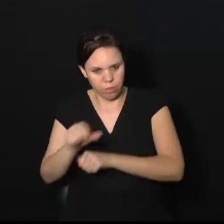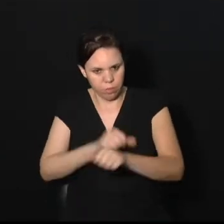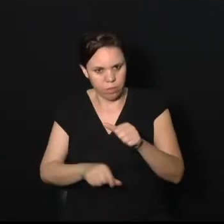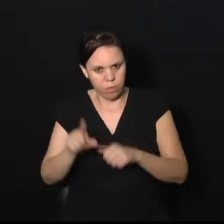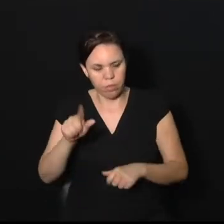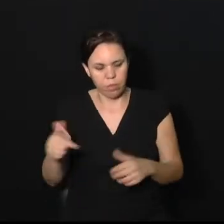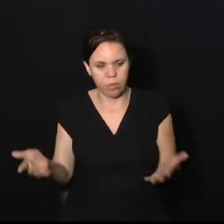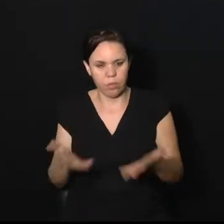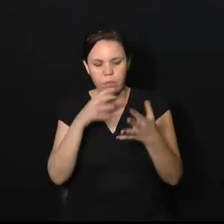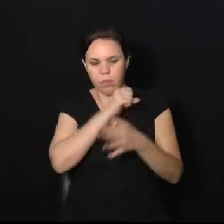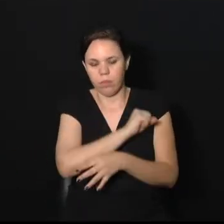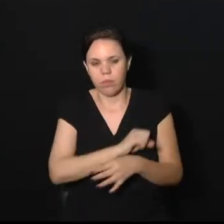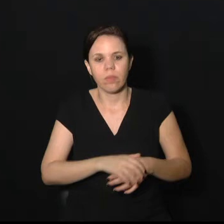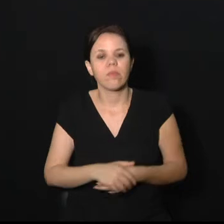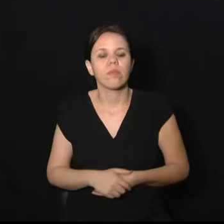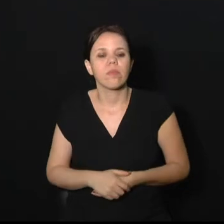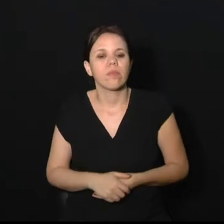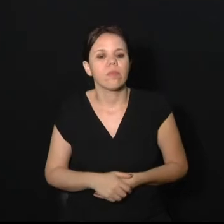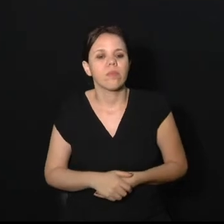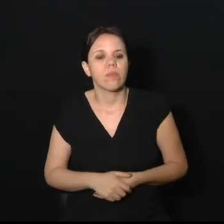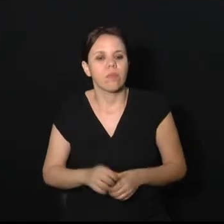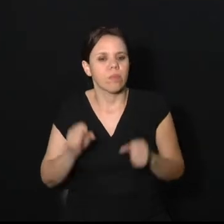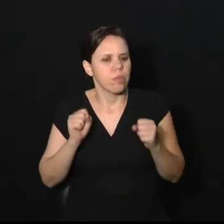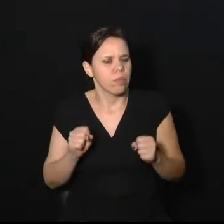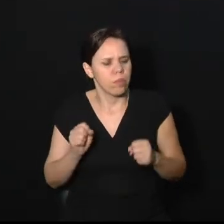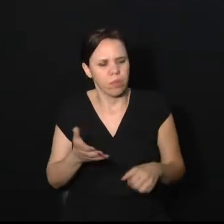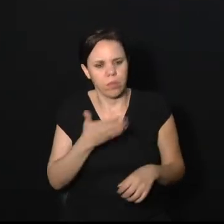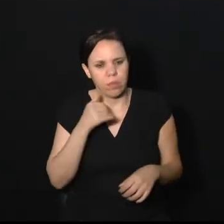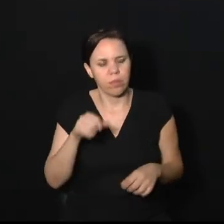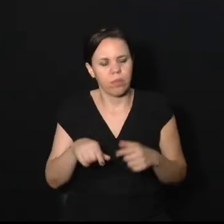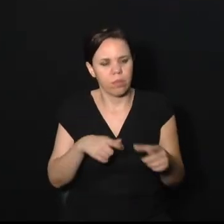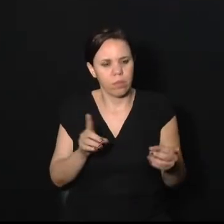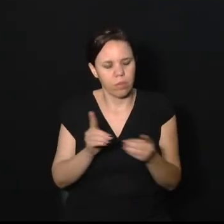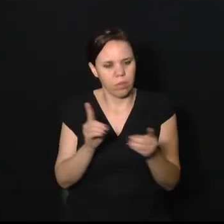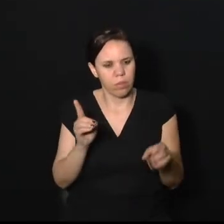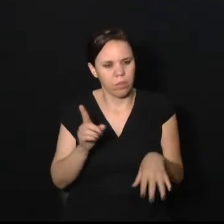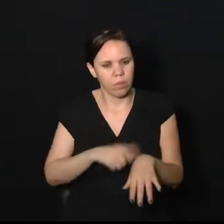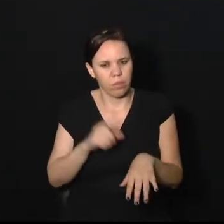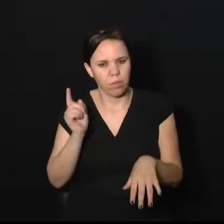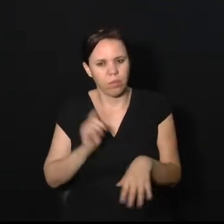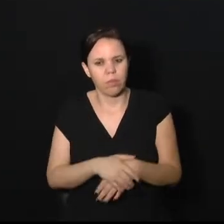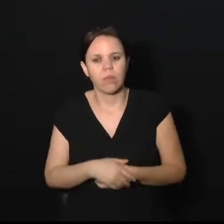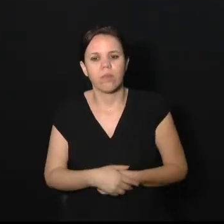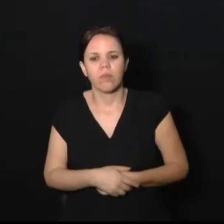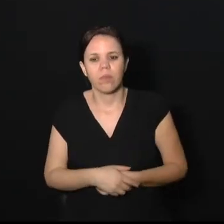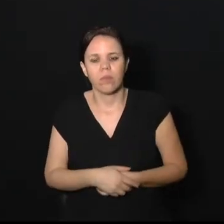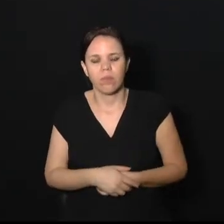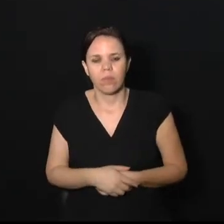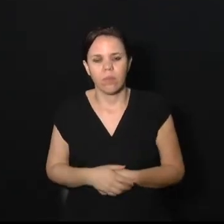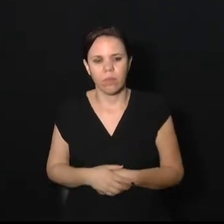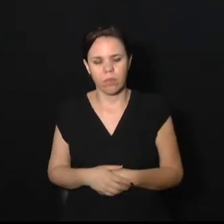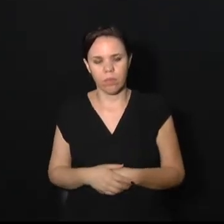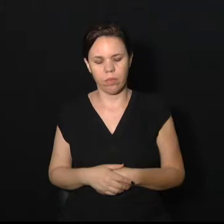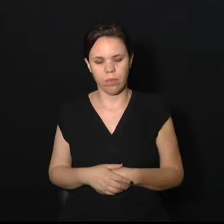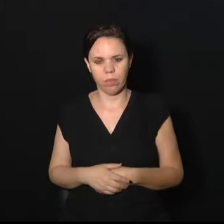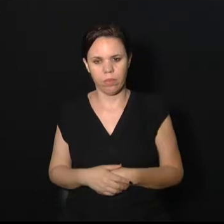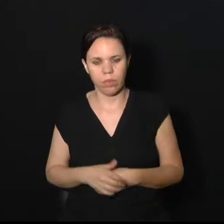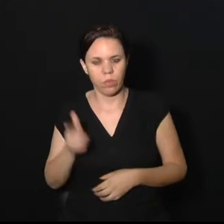positivamente muito mais rápido. Então, eu posso melhorar esse serviço na hora. Né, que eles falam real time, né? Então eu